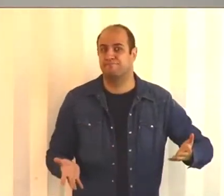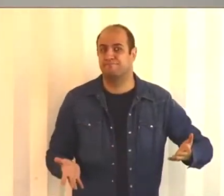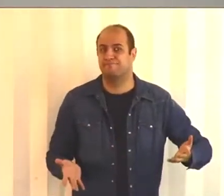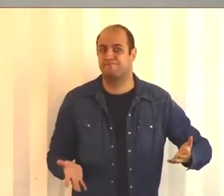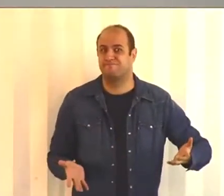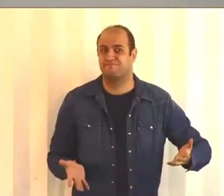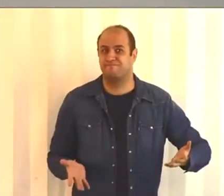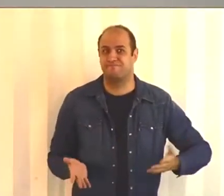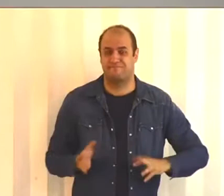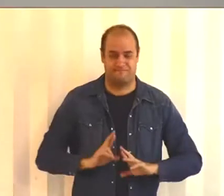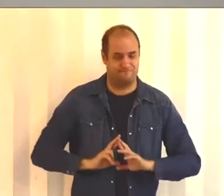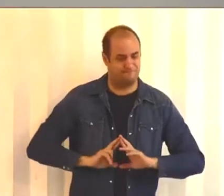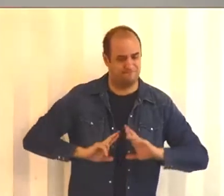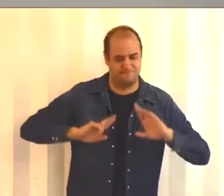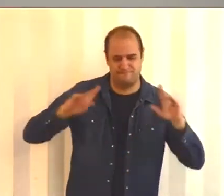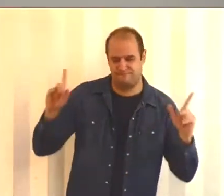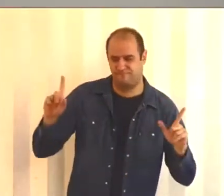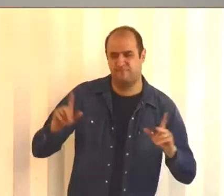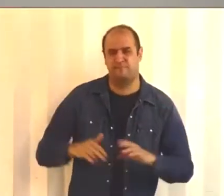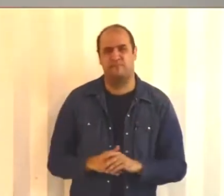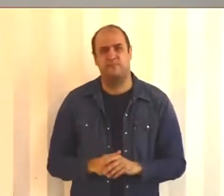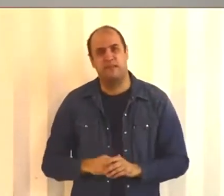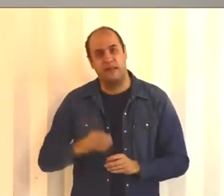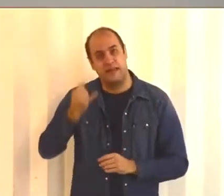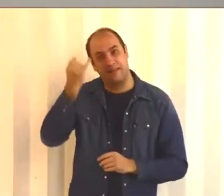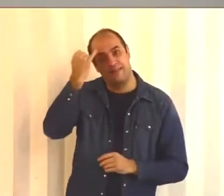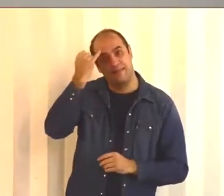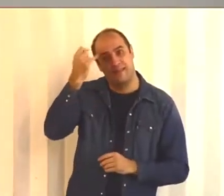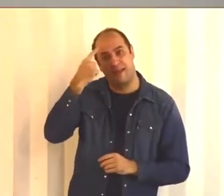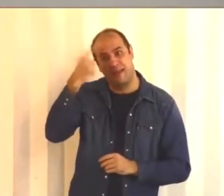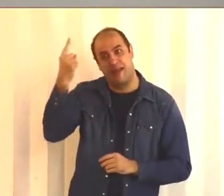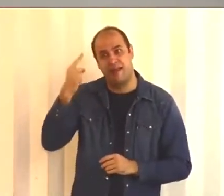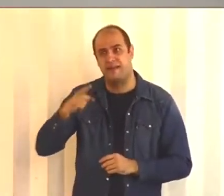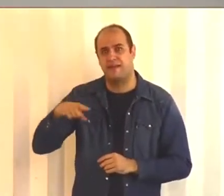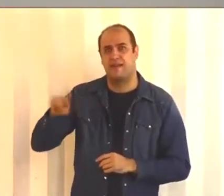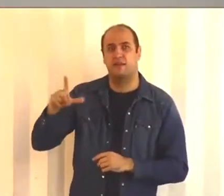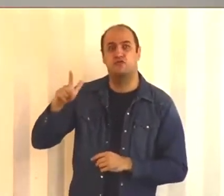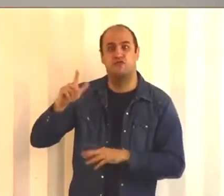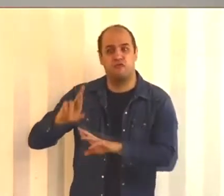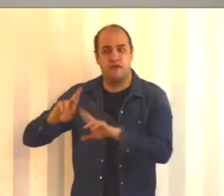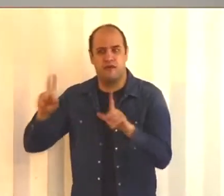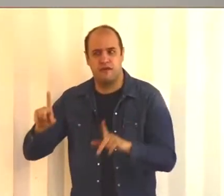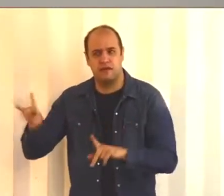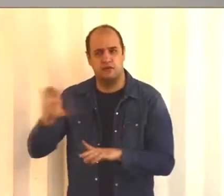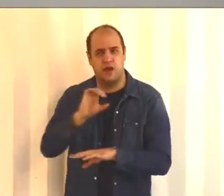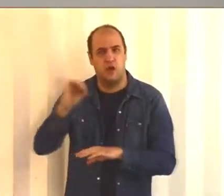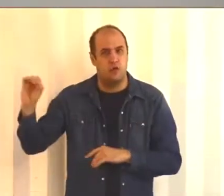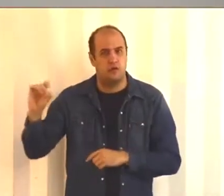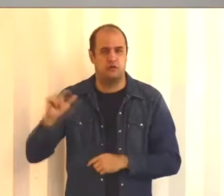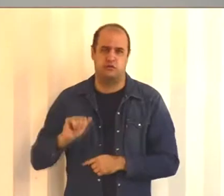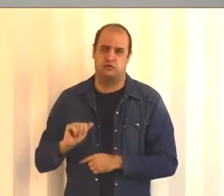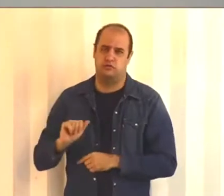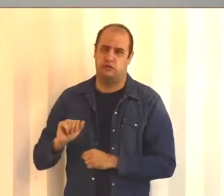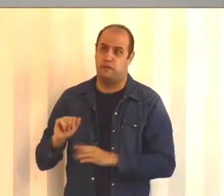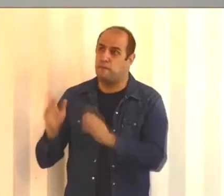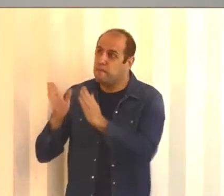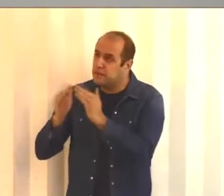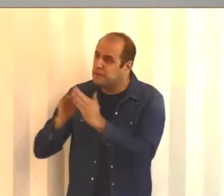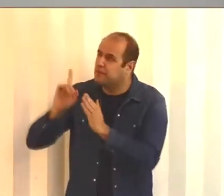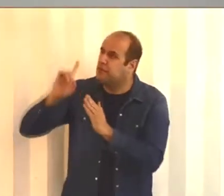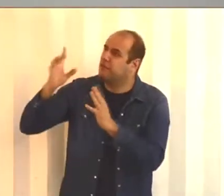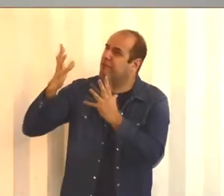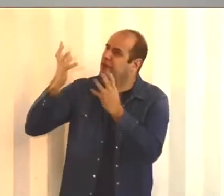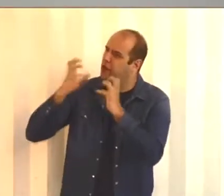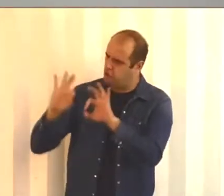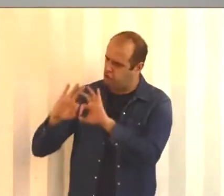Não é assim no Oriente. O sentido oriental de família é: Senhor Deus, me dê uma família para